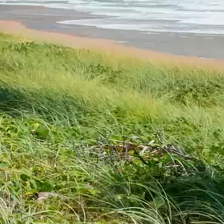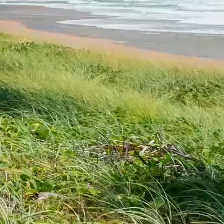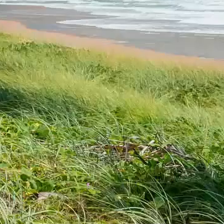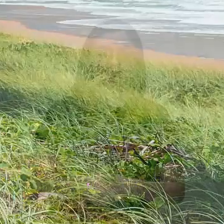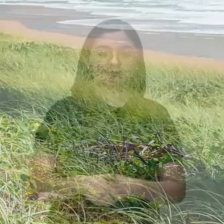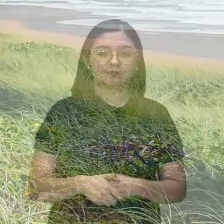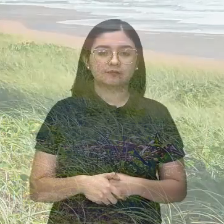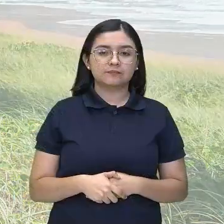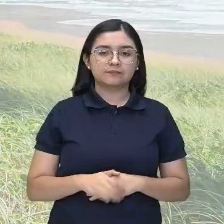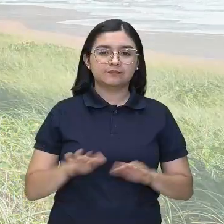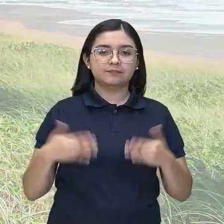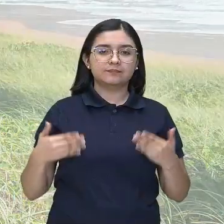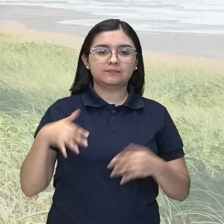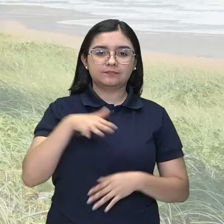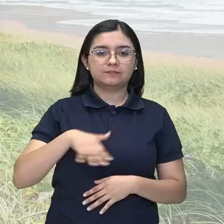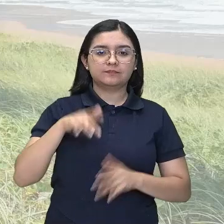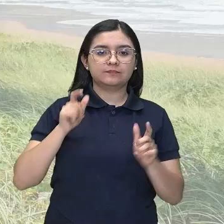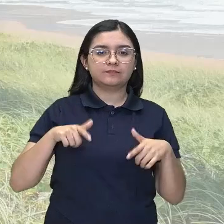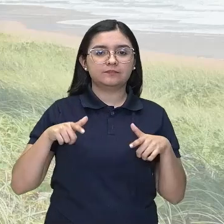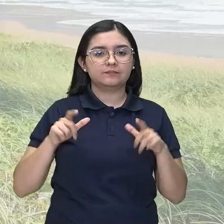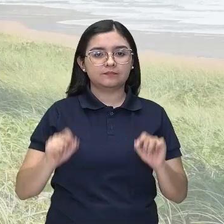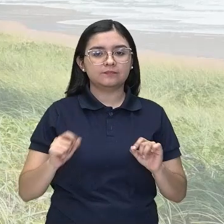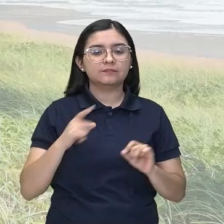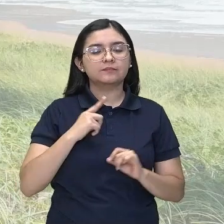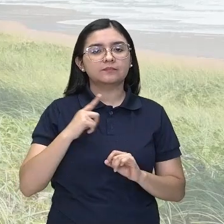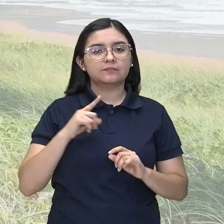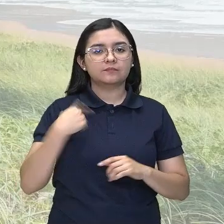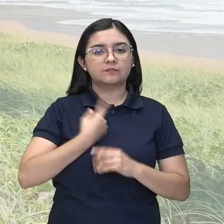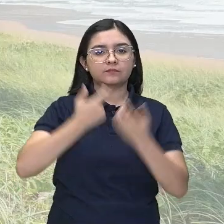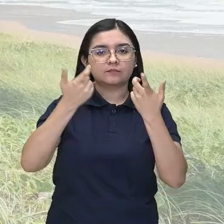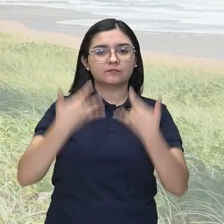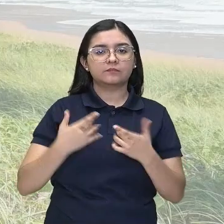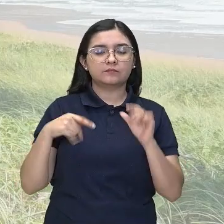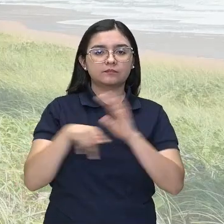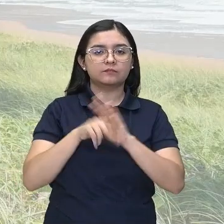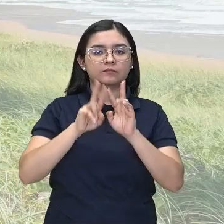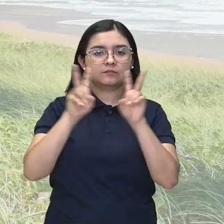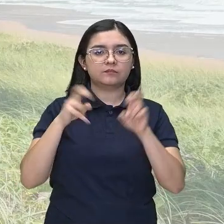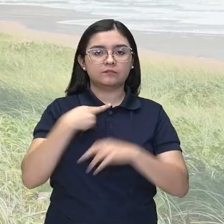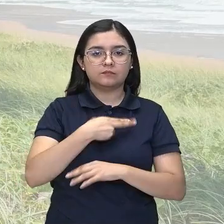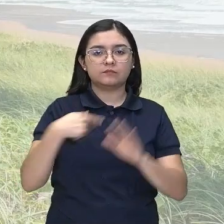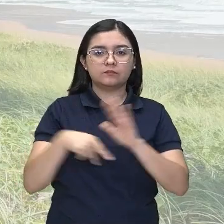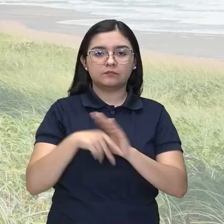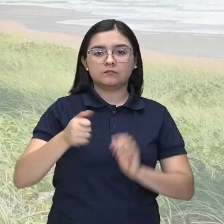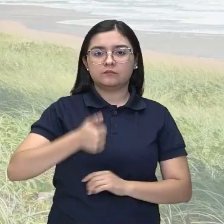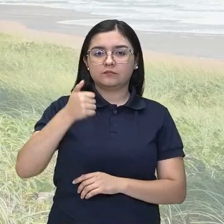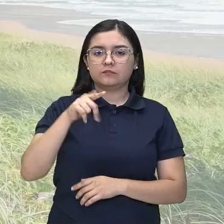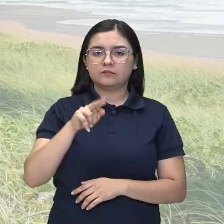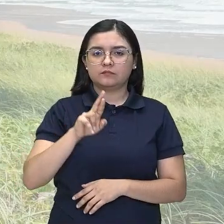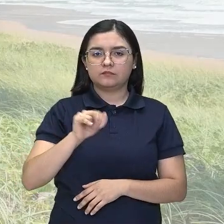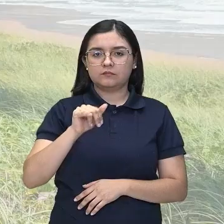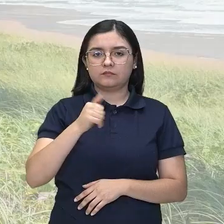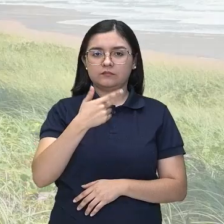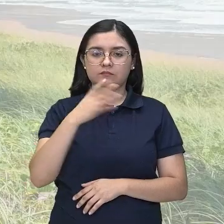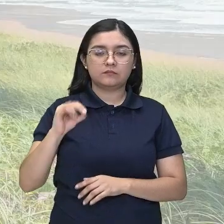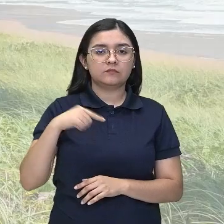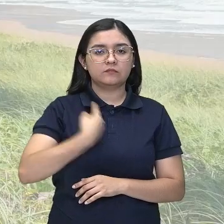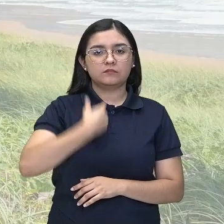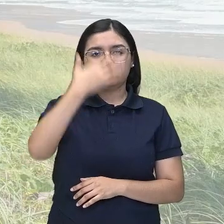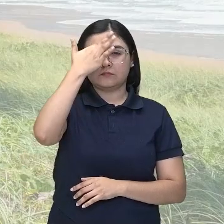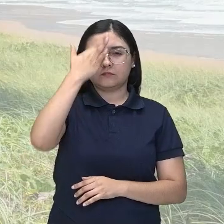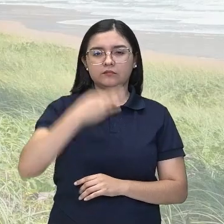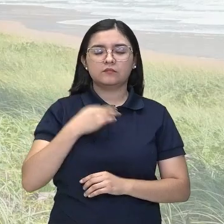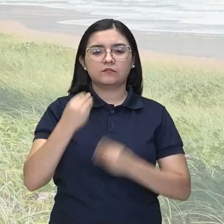E estamos aqui nesse cenário idílico para falar um pouquinho sobre romantismo da primeira geração. A gente vai tentar entender um pouquinho